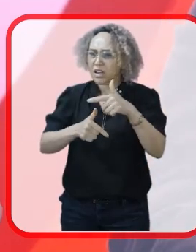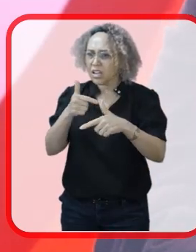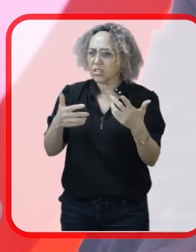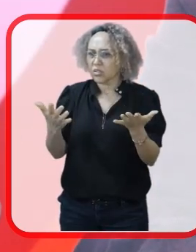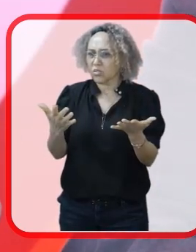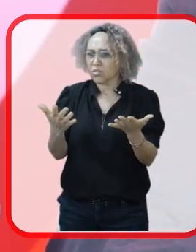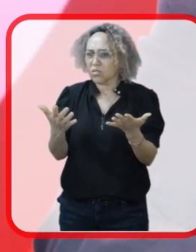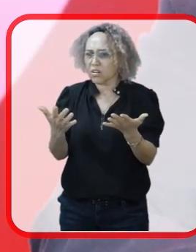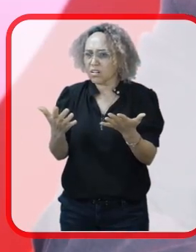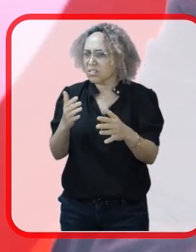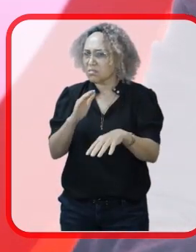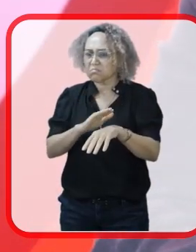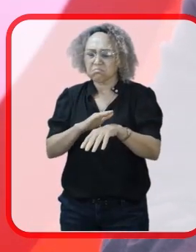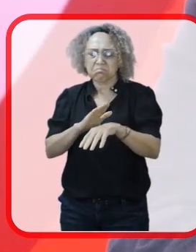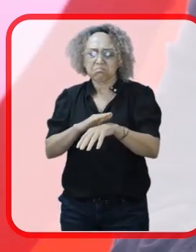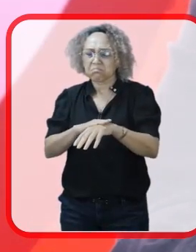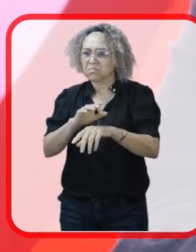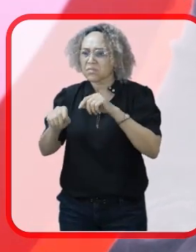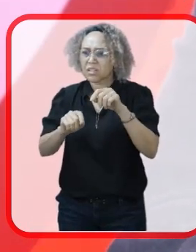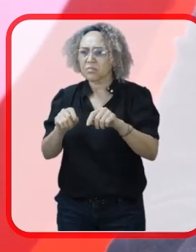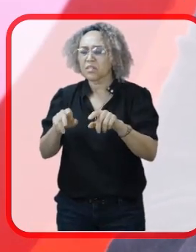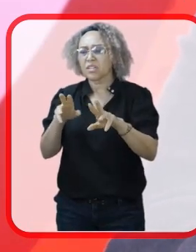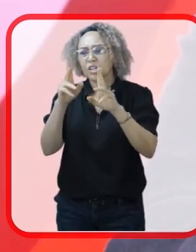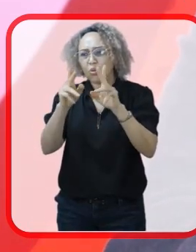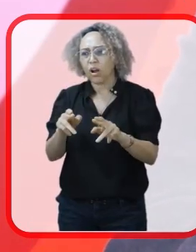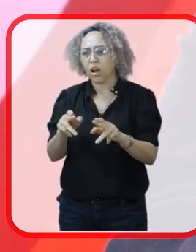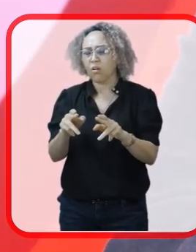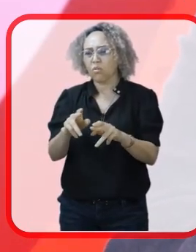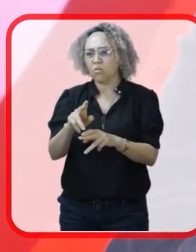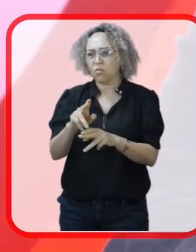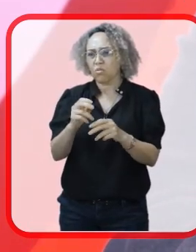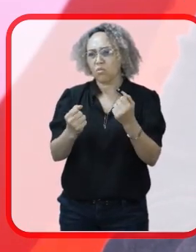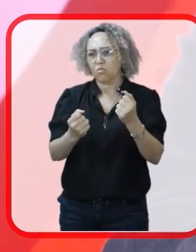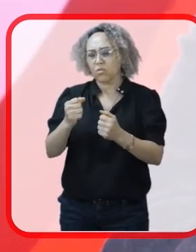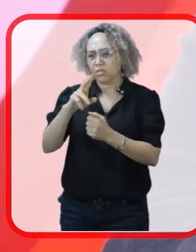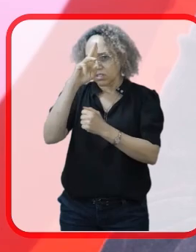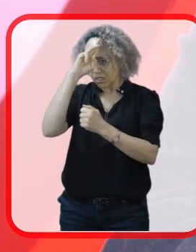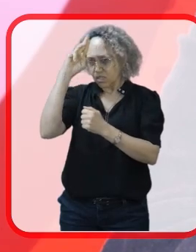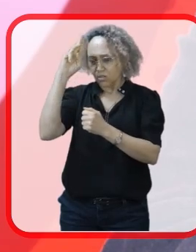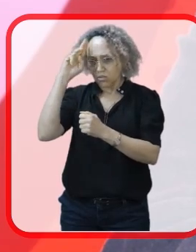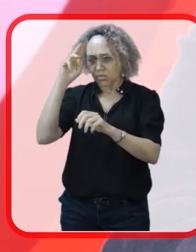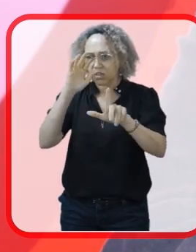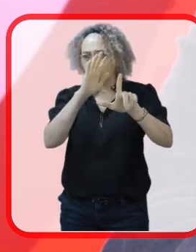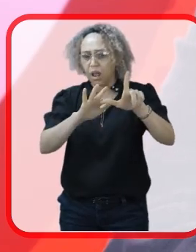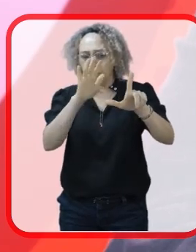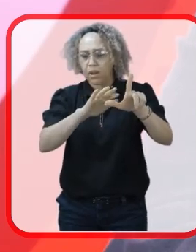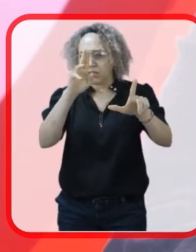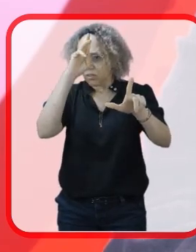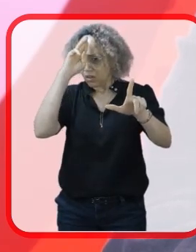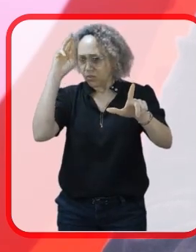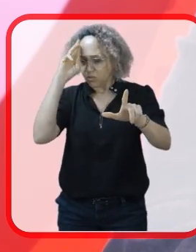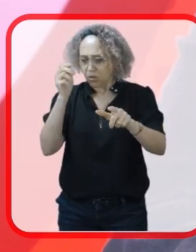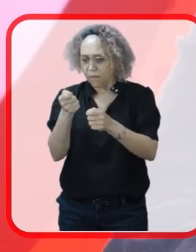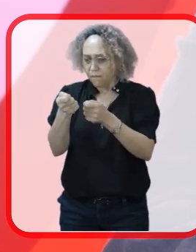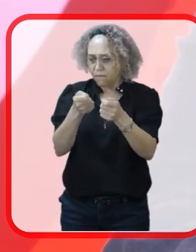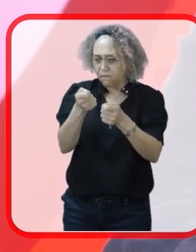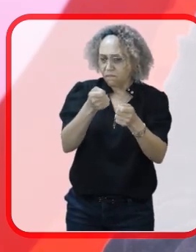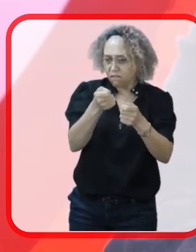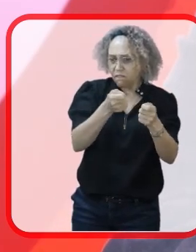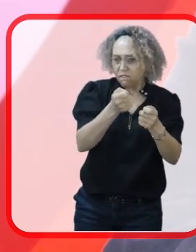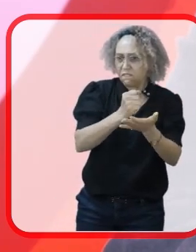mesma coisa o motorista de Uber. Quando a plataforma controla e pontua o seu trabalho, sabe se ele